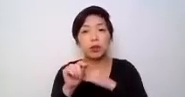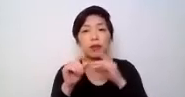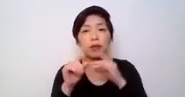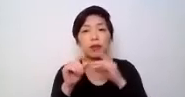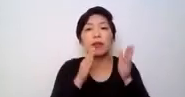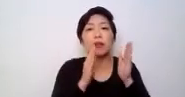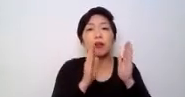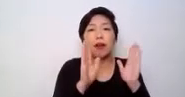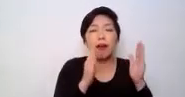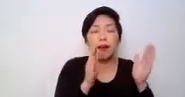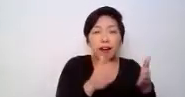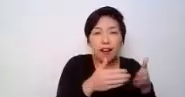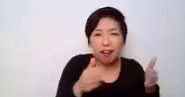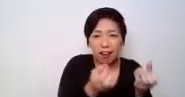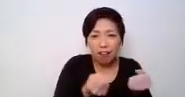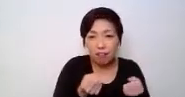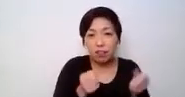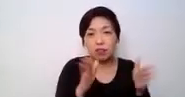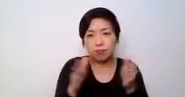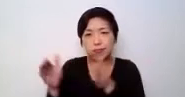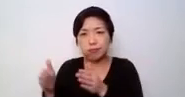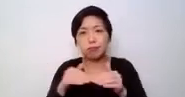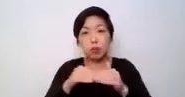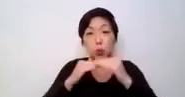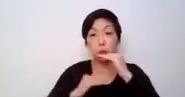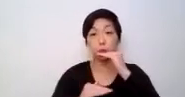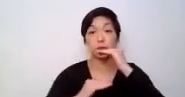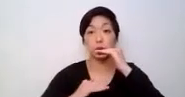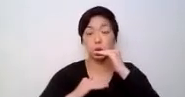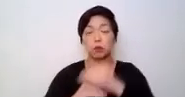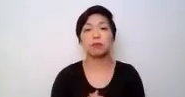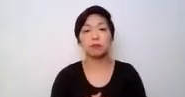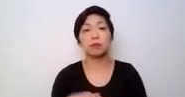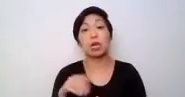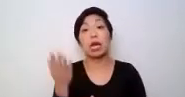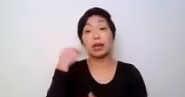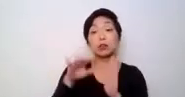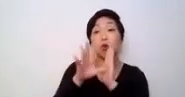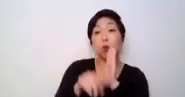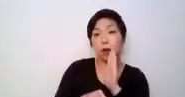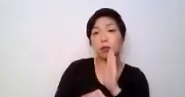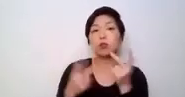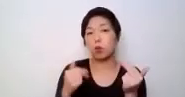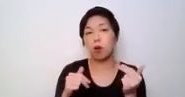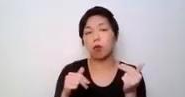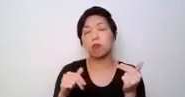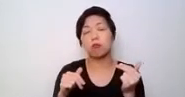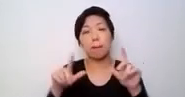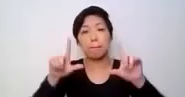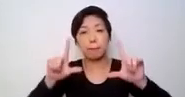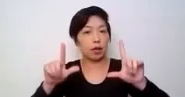esse portão ele foi roubado assim como uma das placas que está na foto hoje também não existe mais